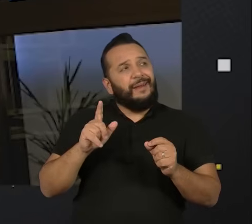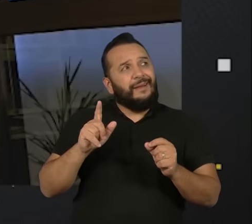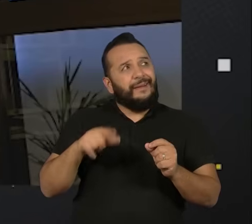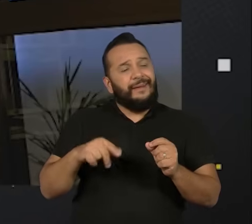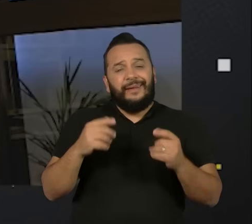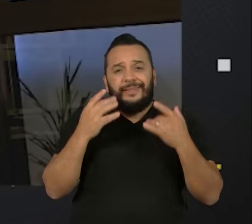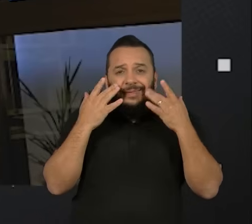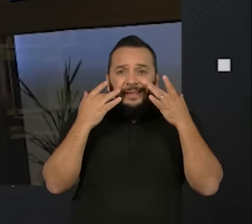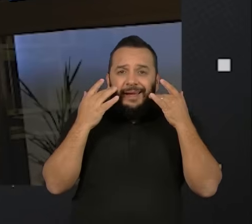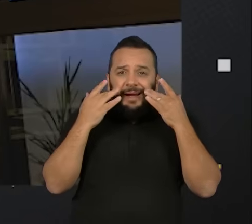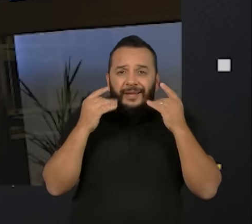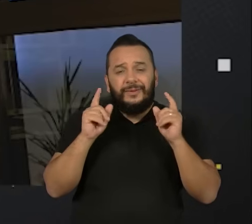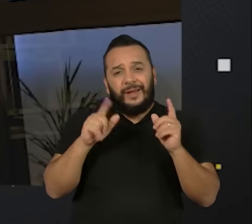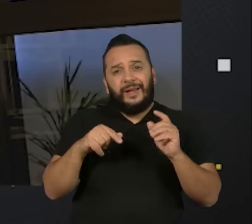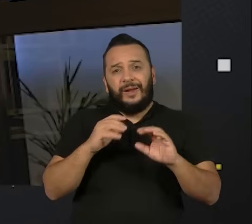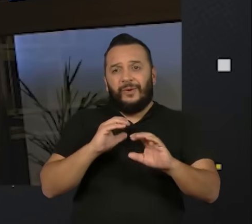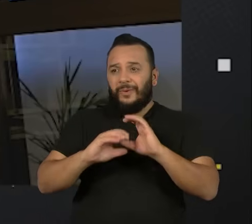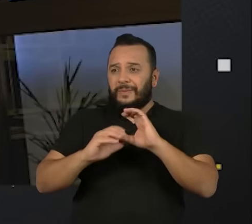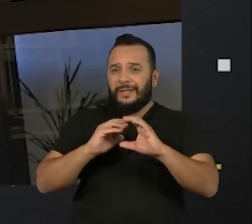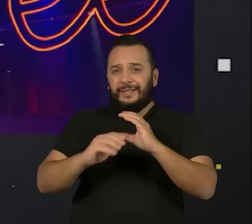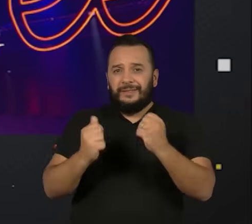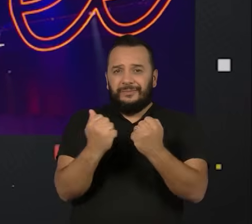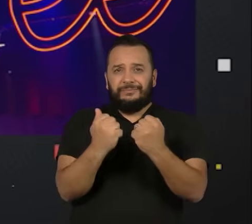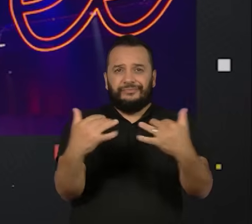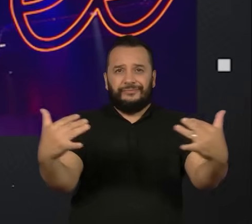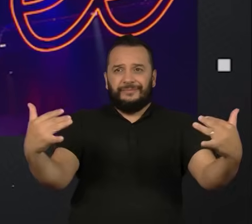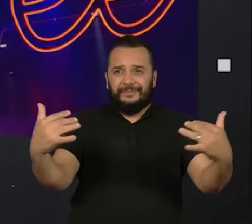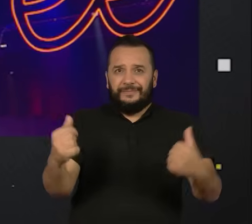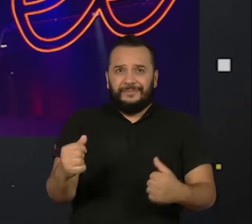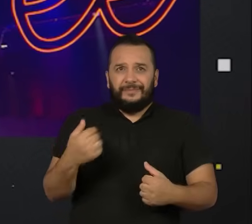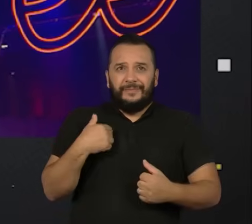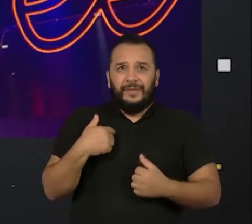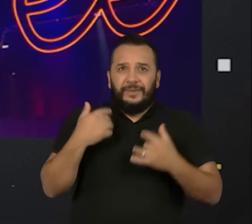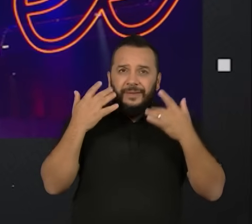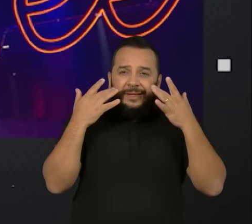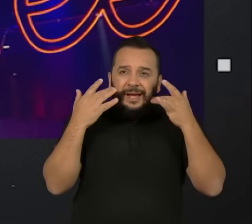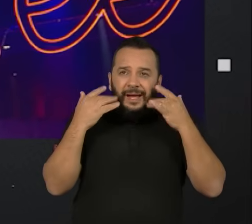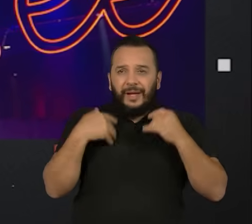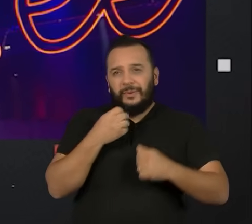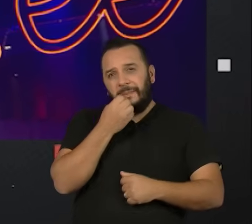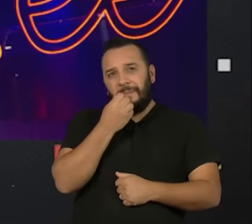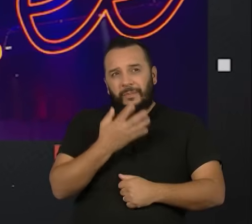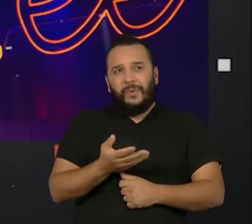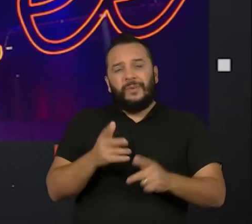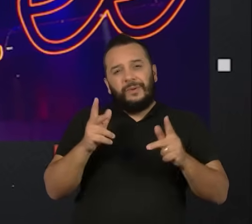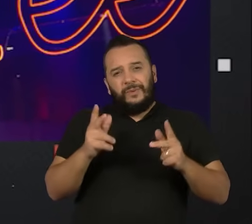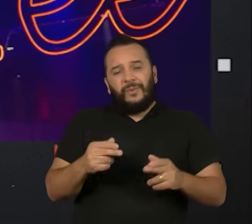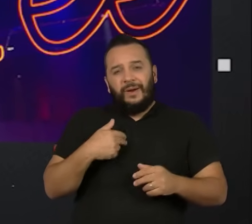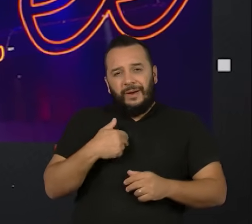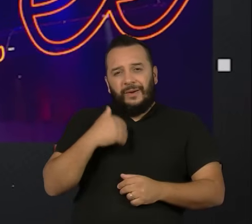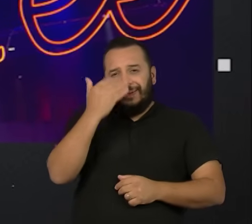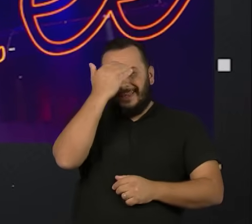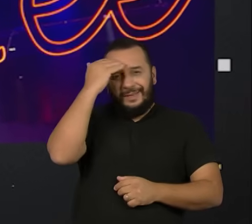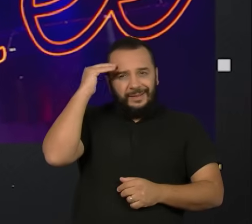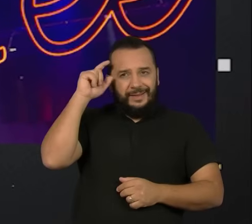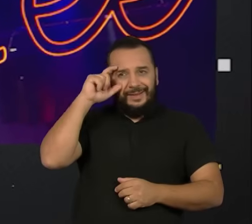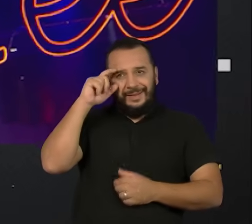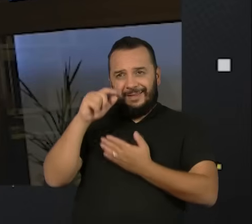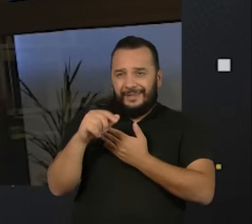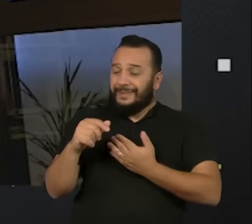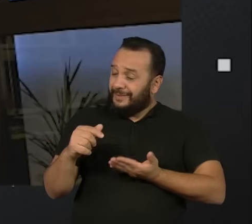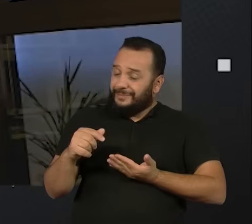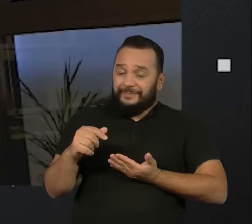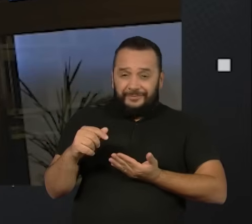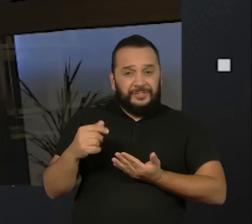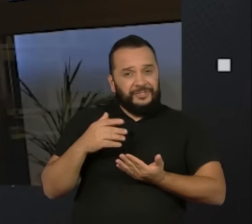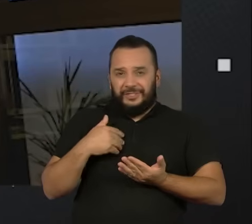básica do teatro, uma comunicação direta com a plateia. Quando a peça é boa, como esse espetáculo maravilhoso Rita Lee que você faz, o espetáculo